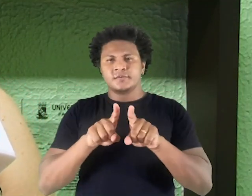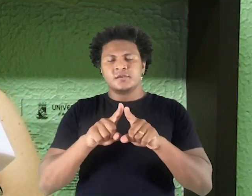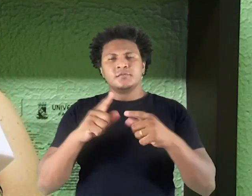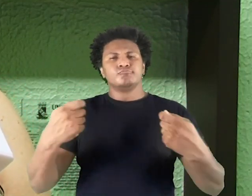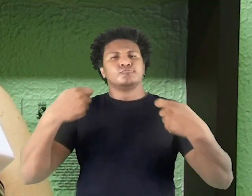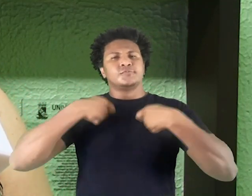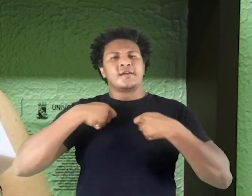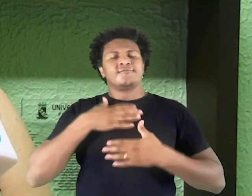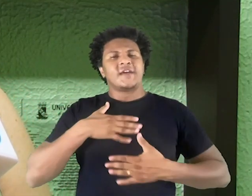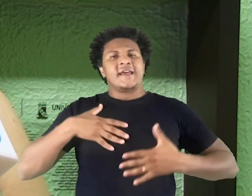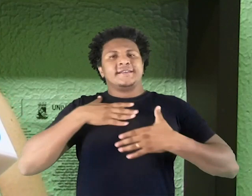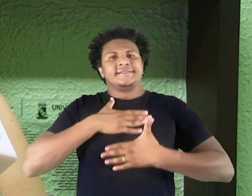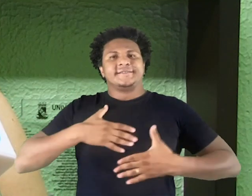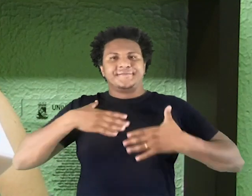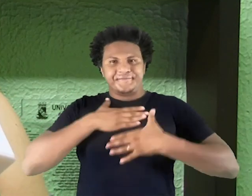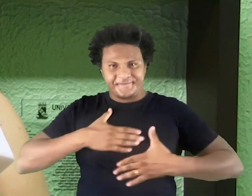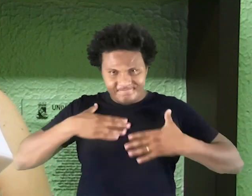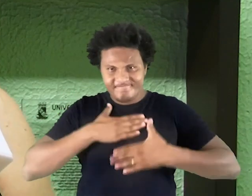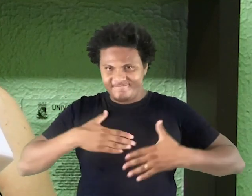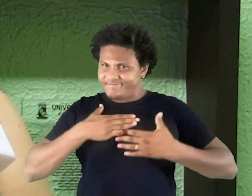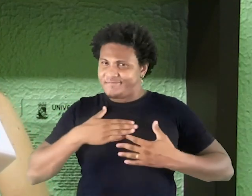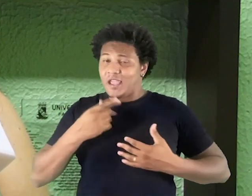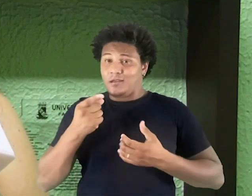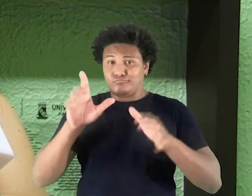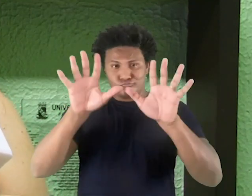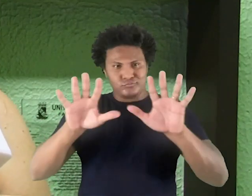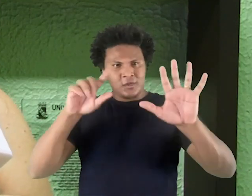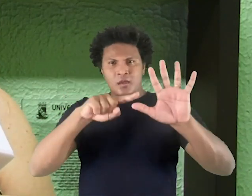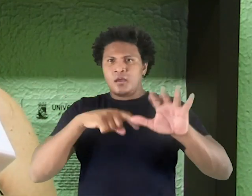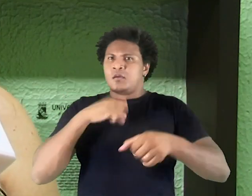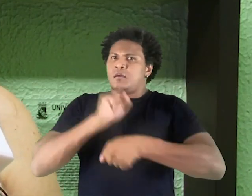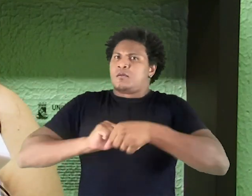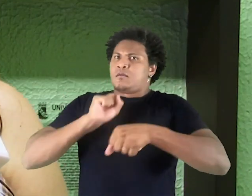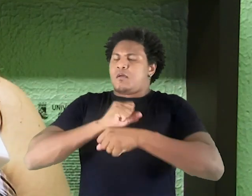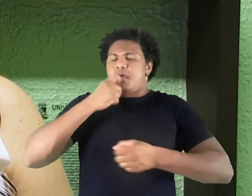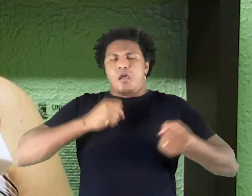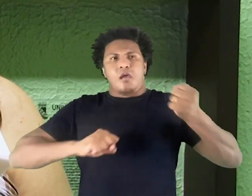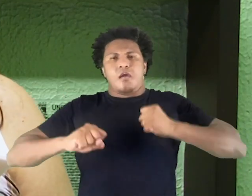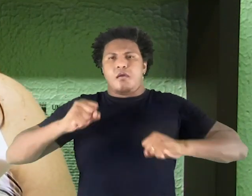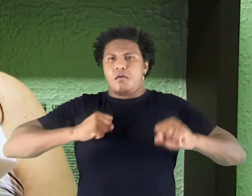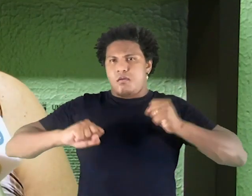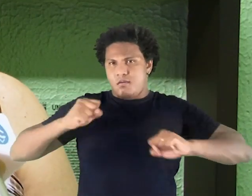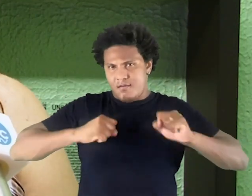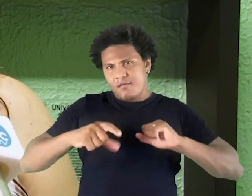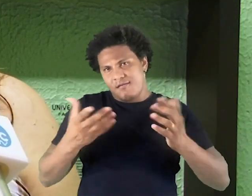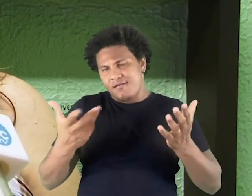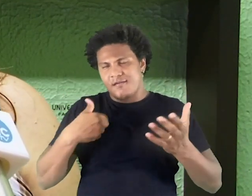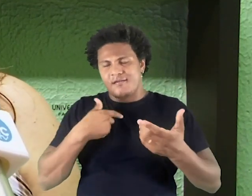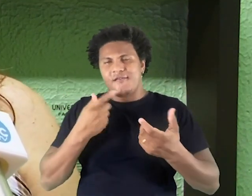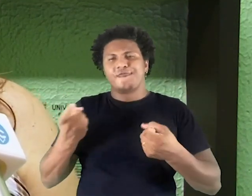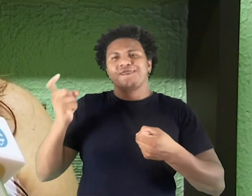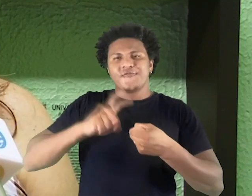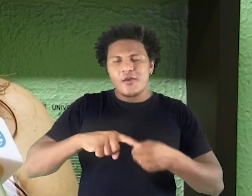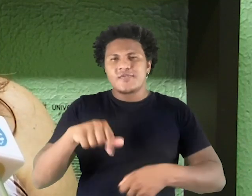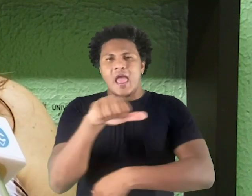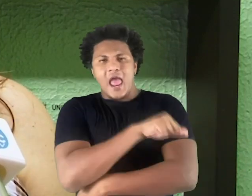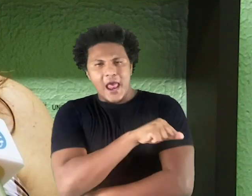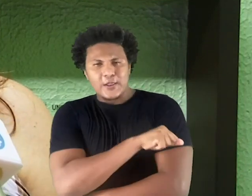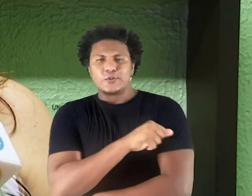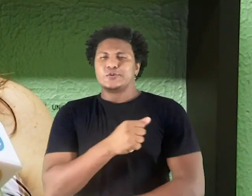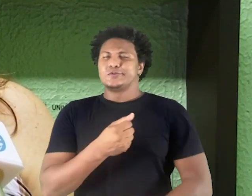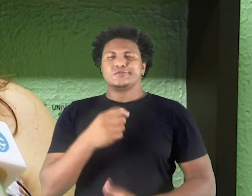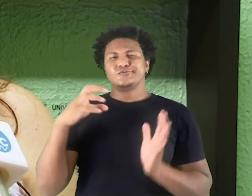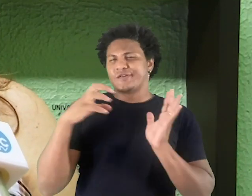esse momento feliz que a universidade tanto espera, que é o retorno dos alunos, dos professores, dos nossos